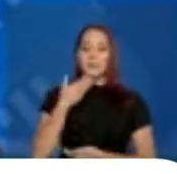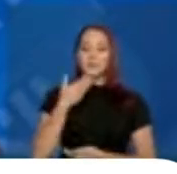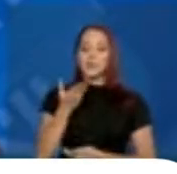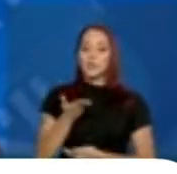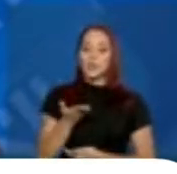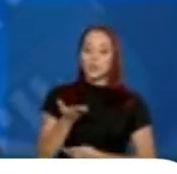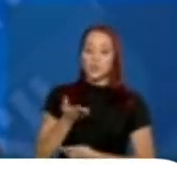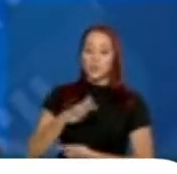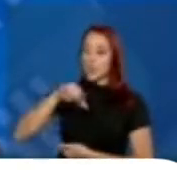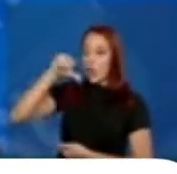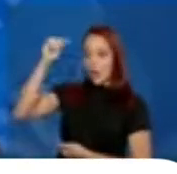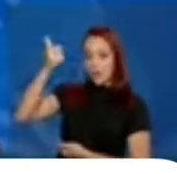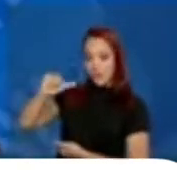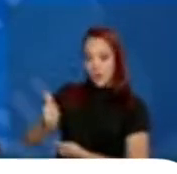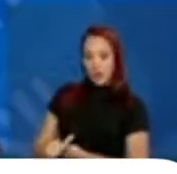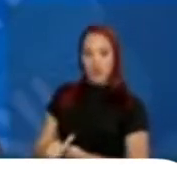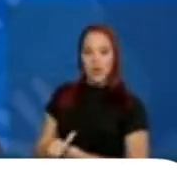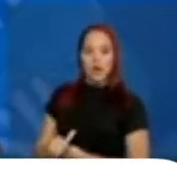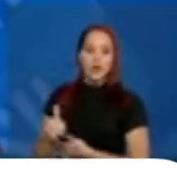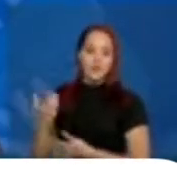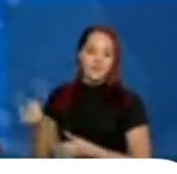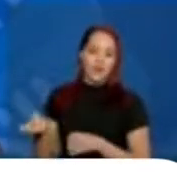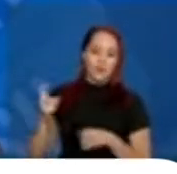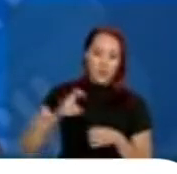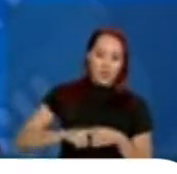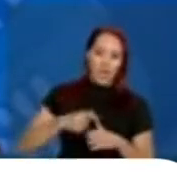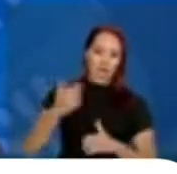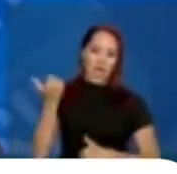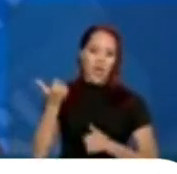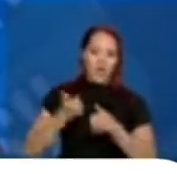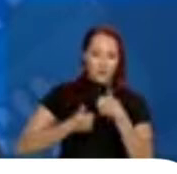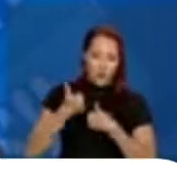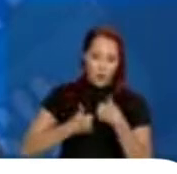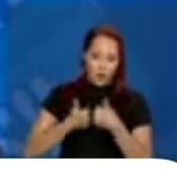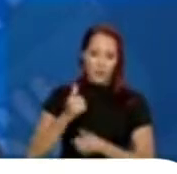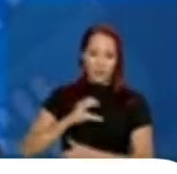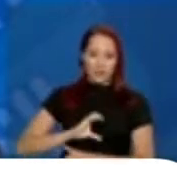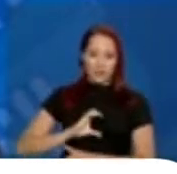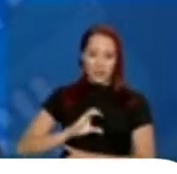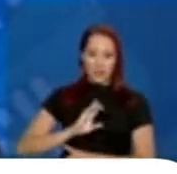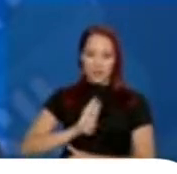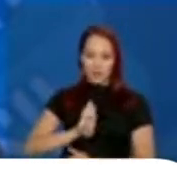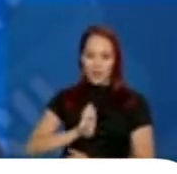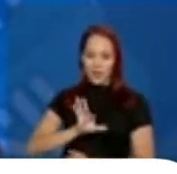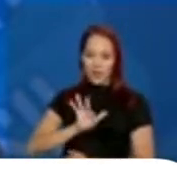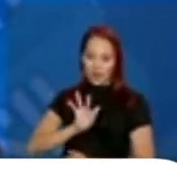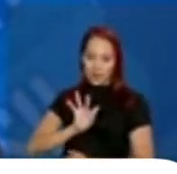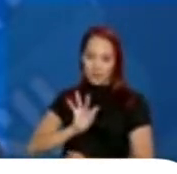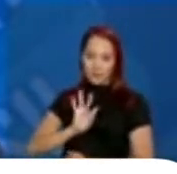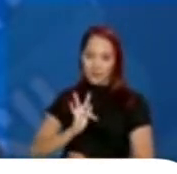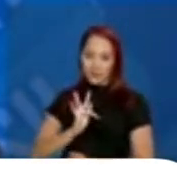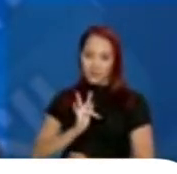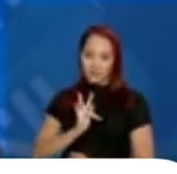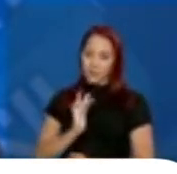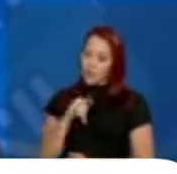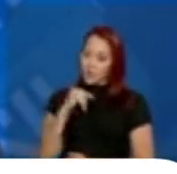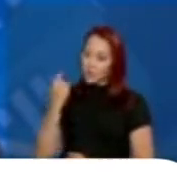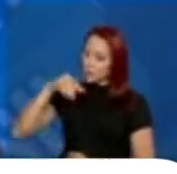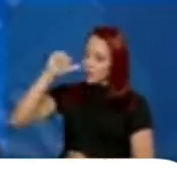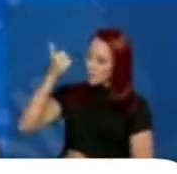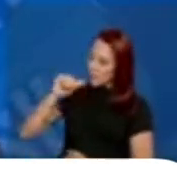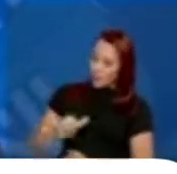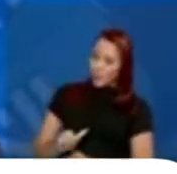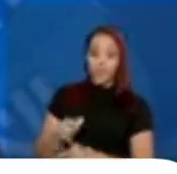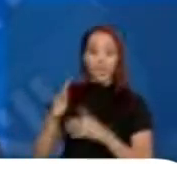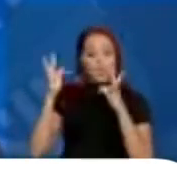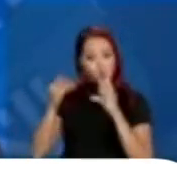avaliar o retorno dos jogos sem público da CBF. Isso é uma coisa que a gente está avaliando. Não que tudo que a